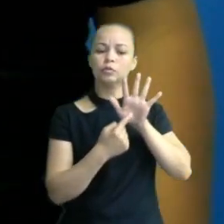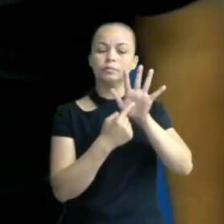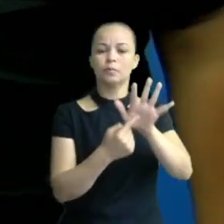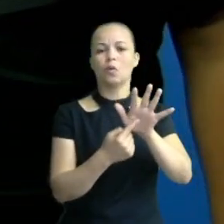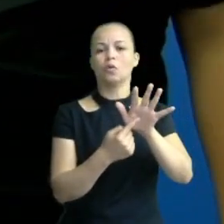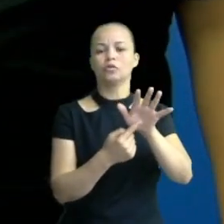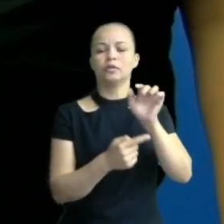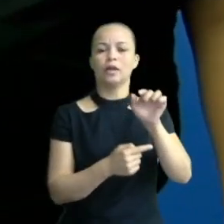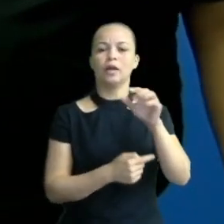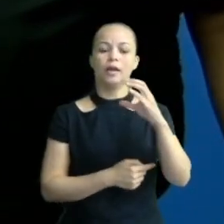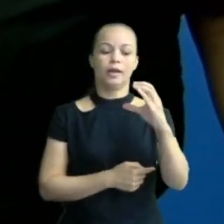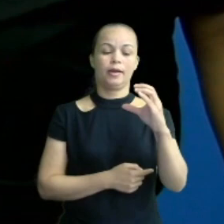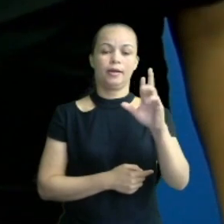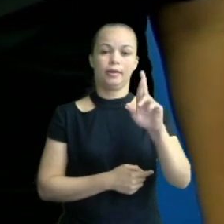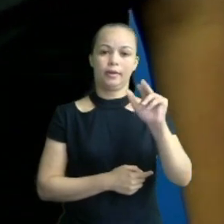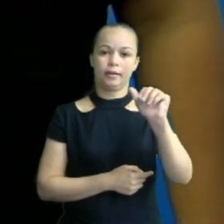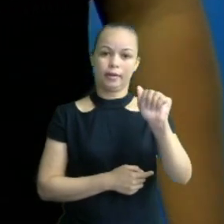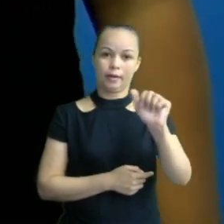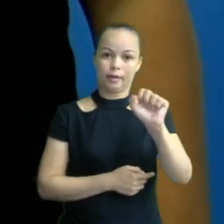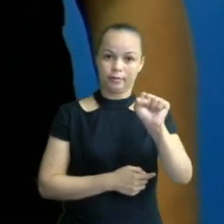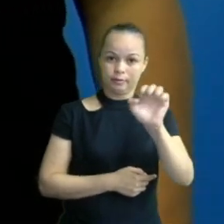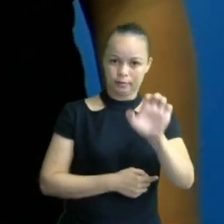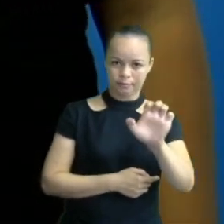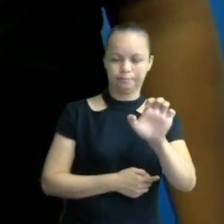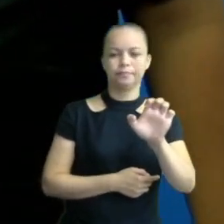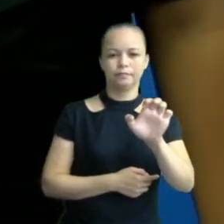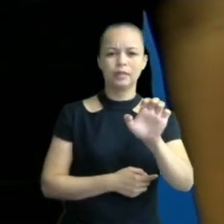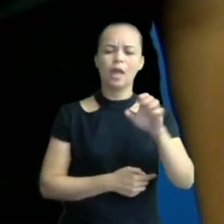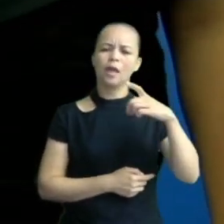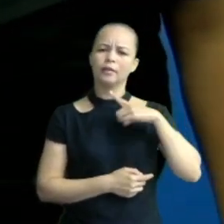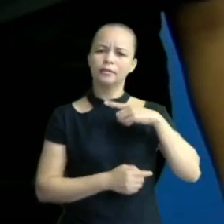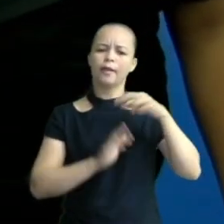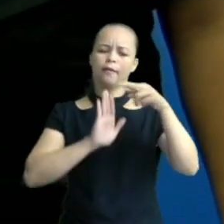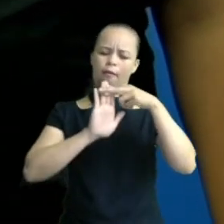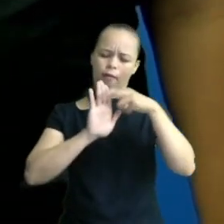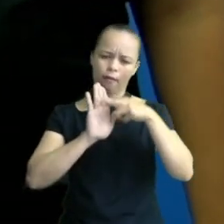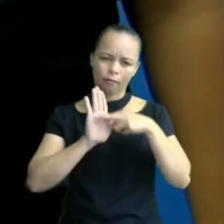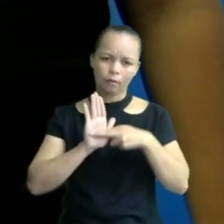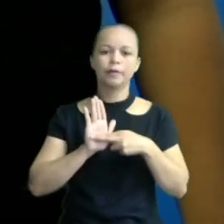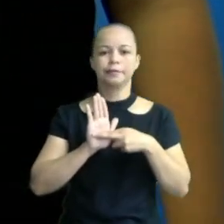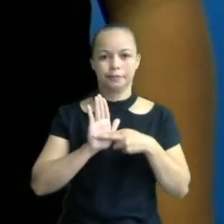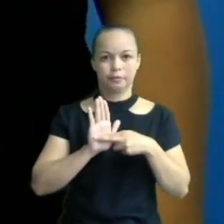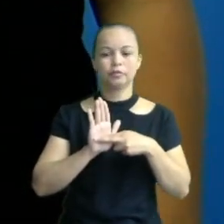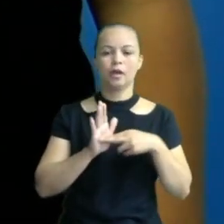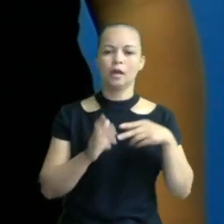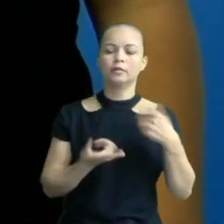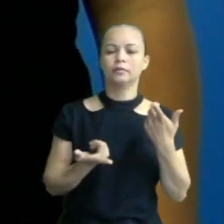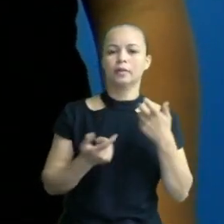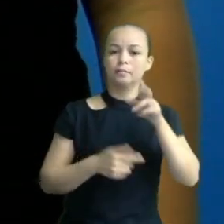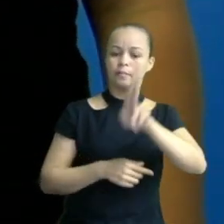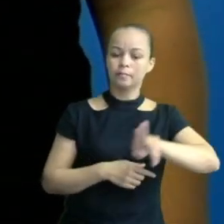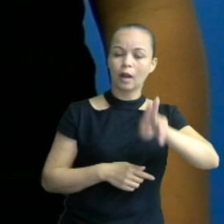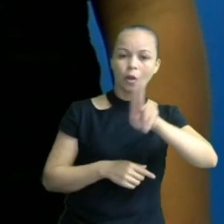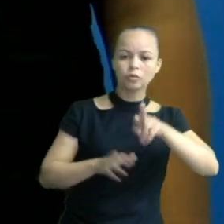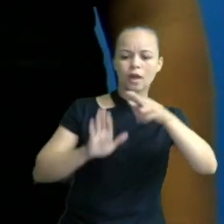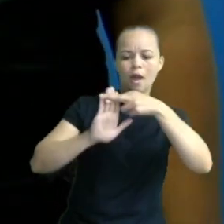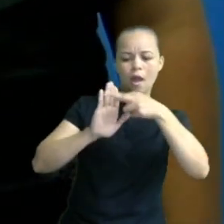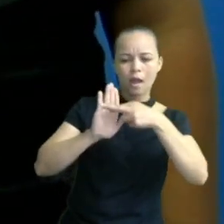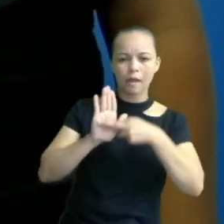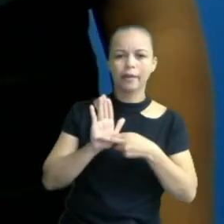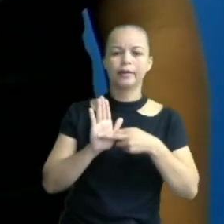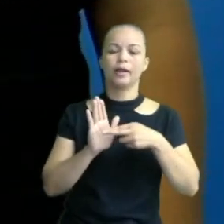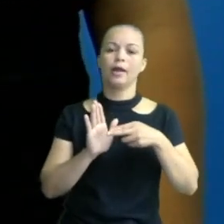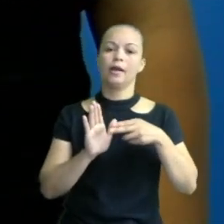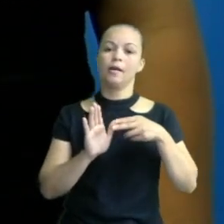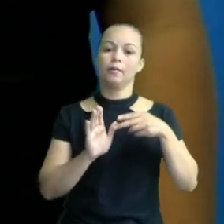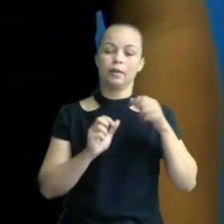indicador de crase, tá bom? E ele tem regras. Eles têm regras para utilizar e para